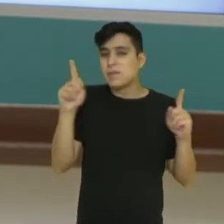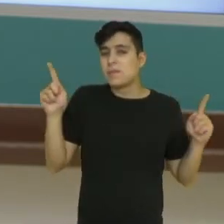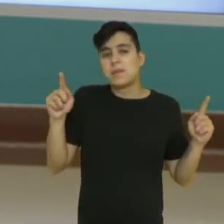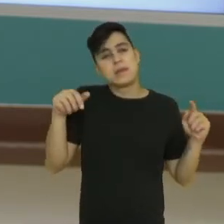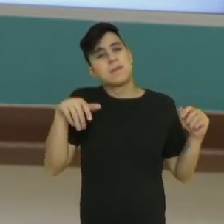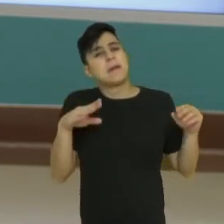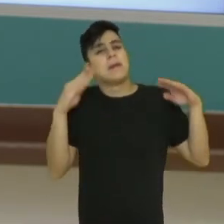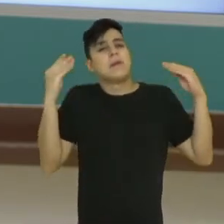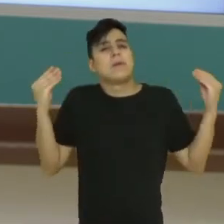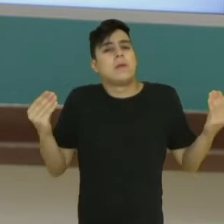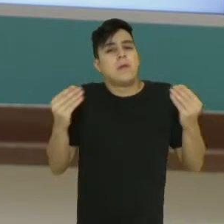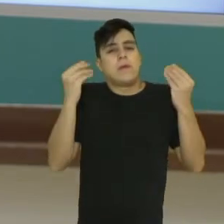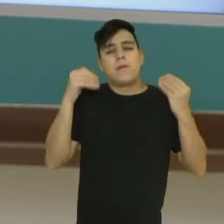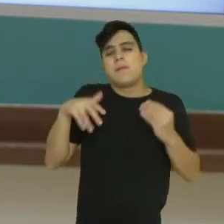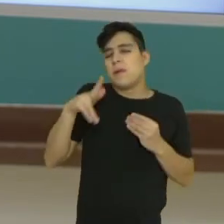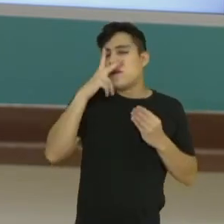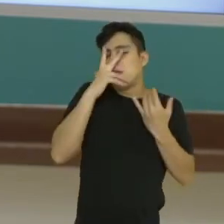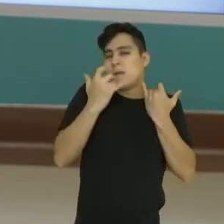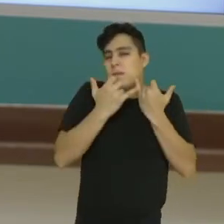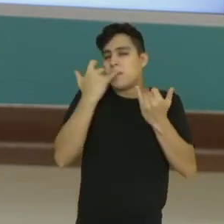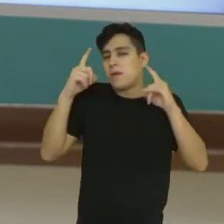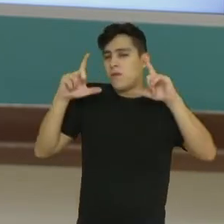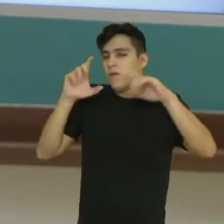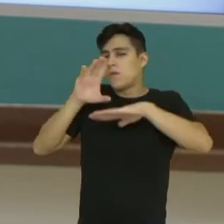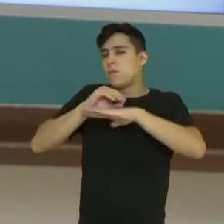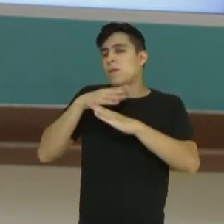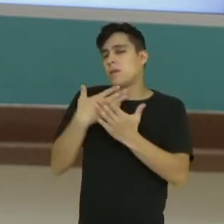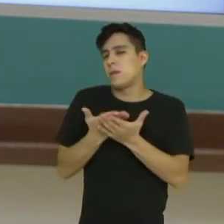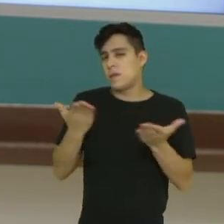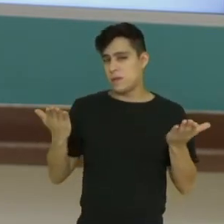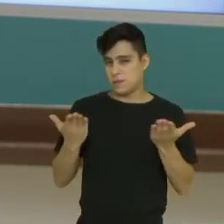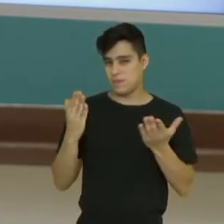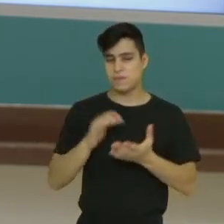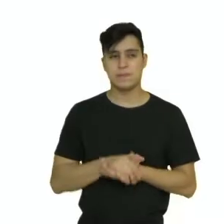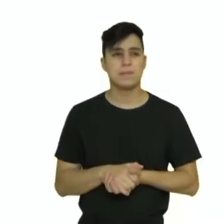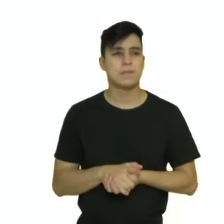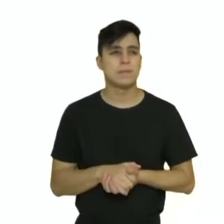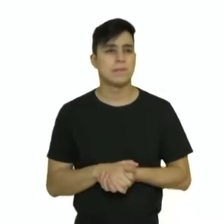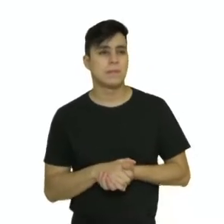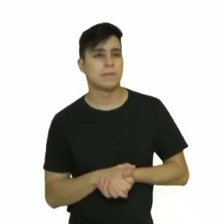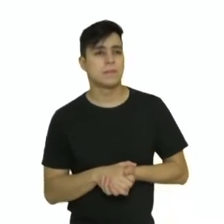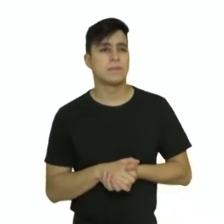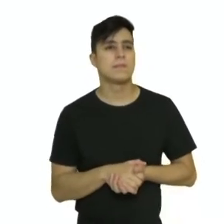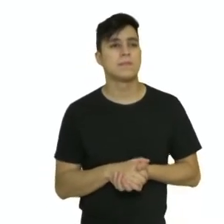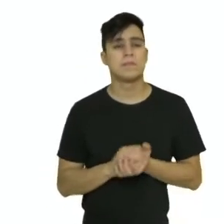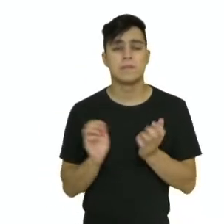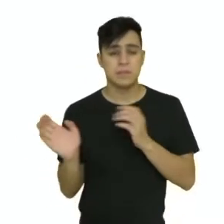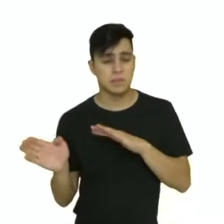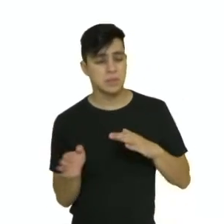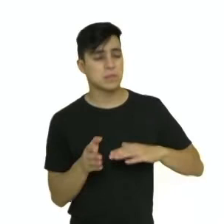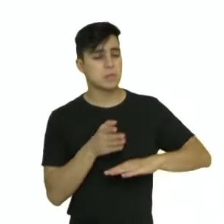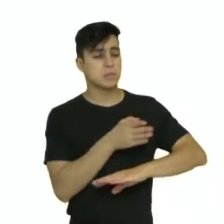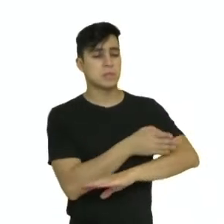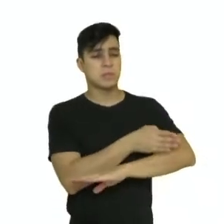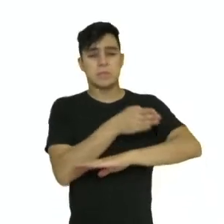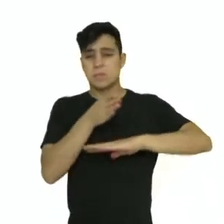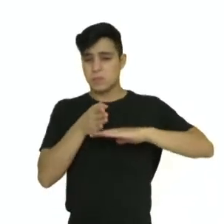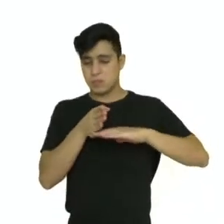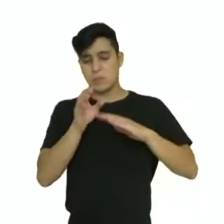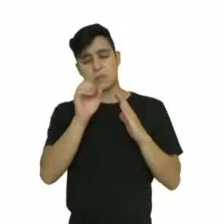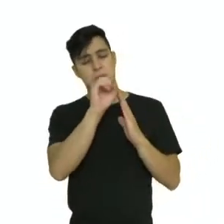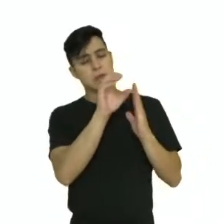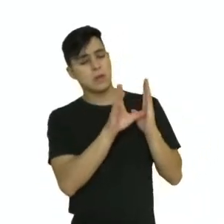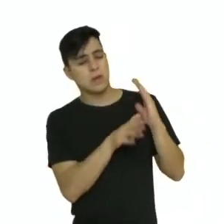mais suavizado, muito parecido com a fotografia atual. E com isso, 3 séculos depois, a arte renascentista baseada